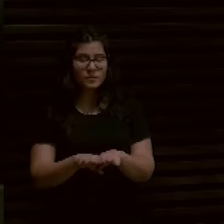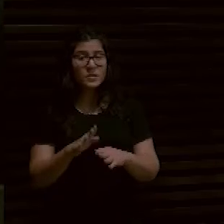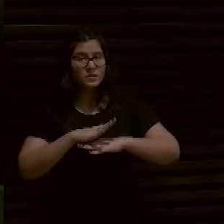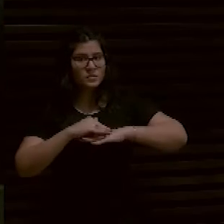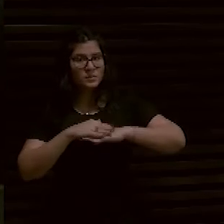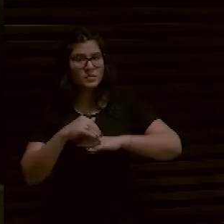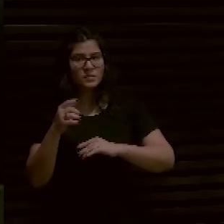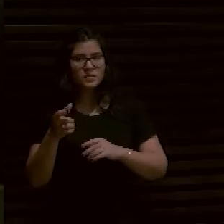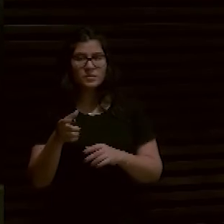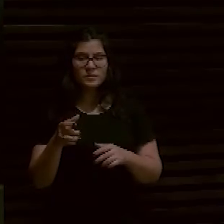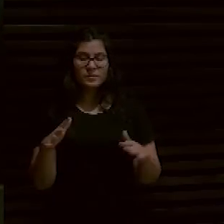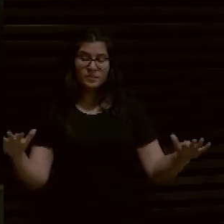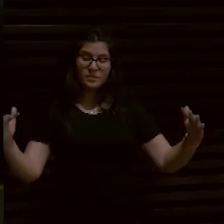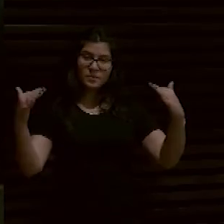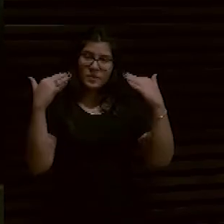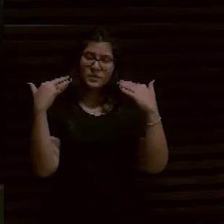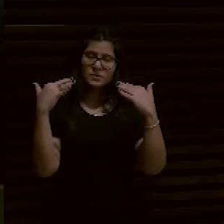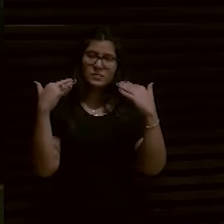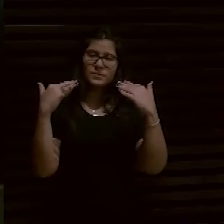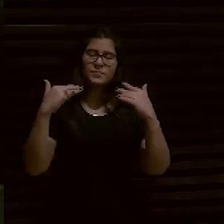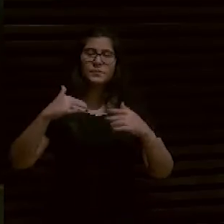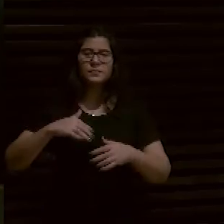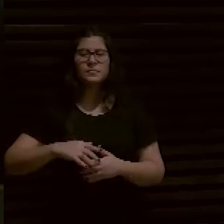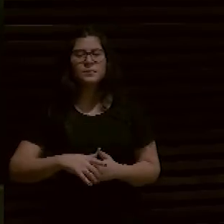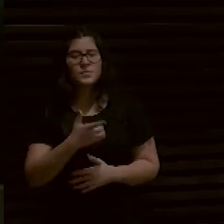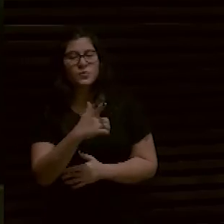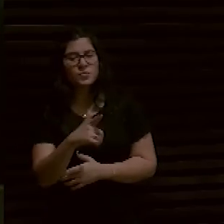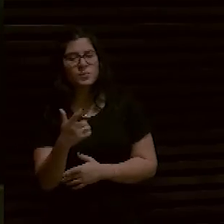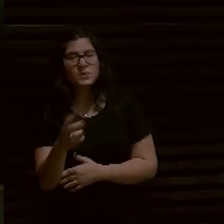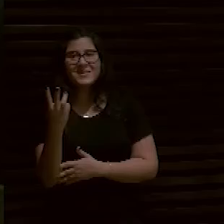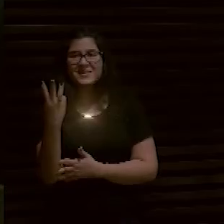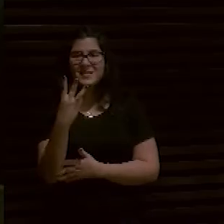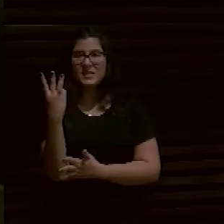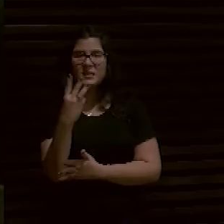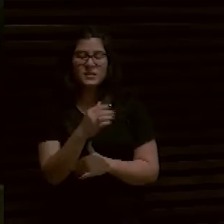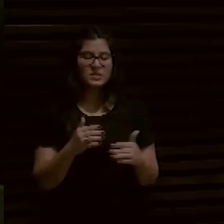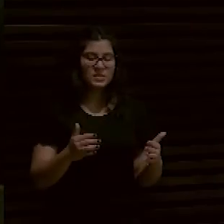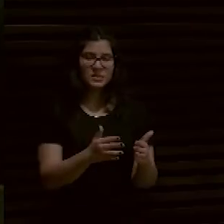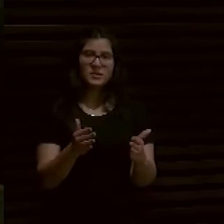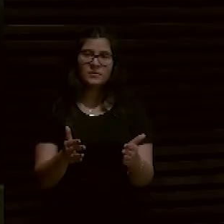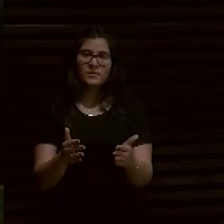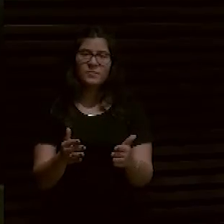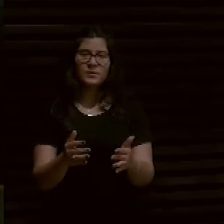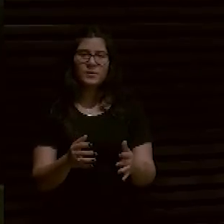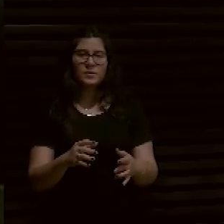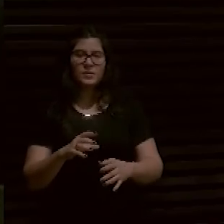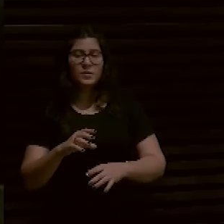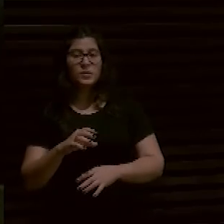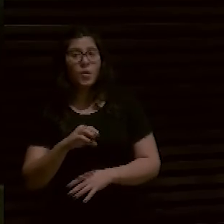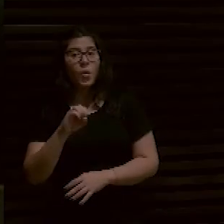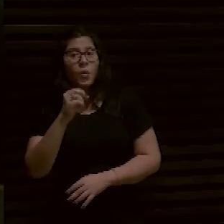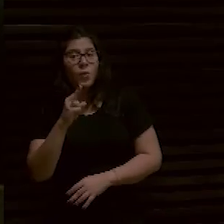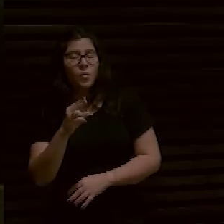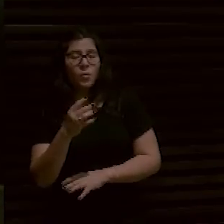a atenção, e essa palavra é contundente, é que não há terceira via. Não há nenhuma outra planta aqui.